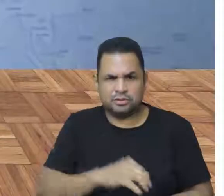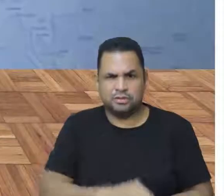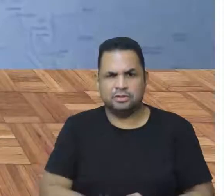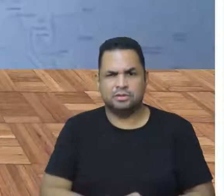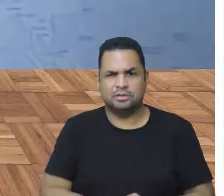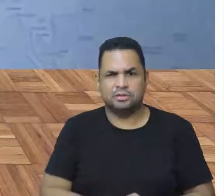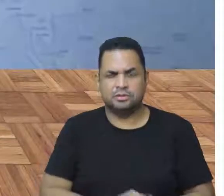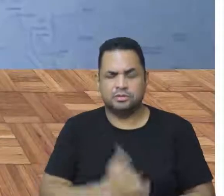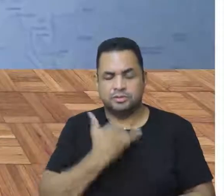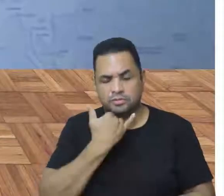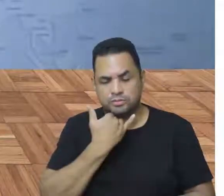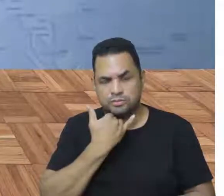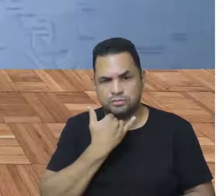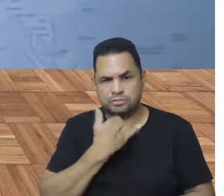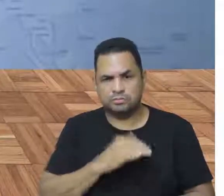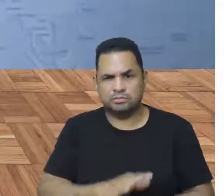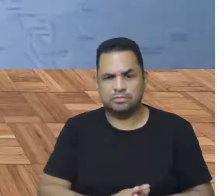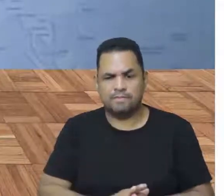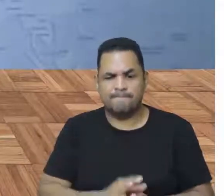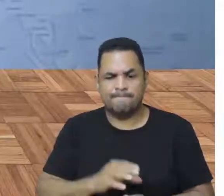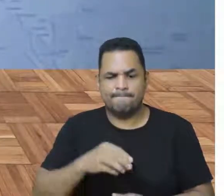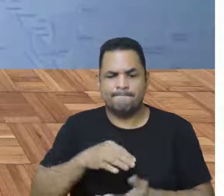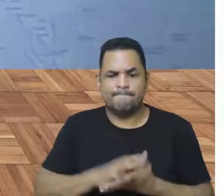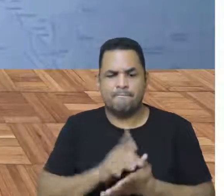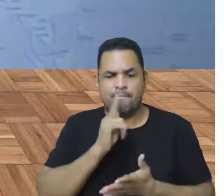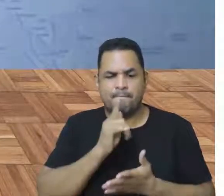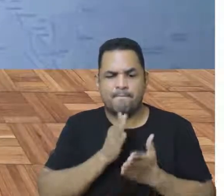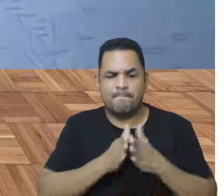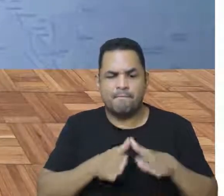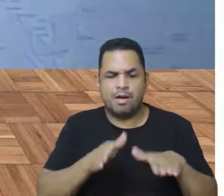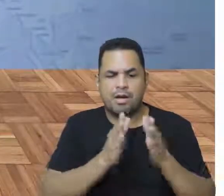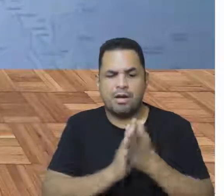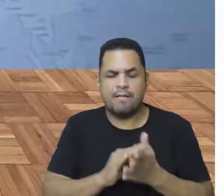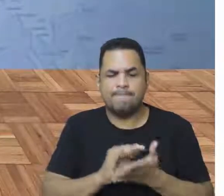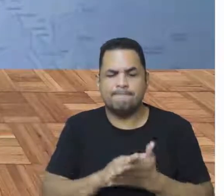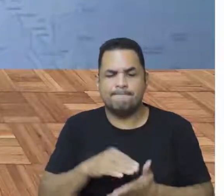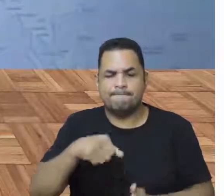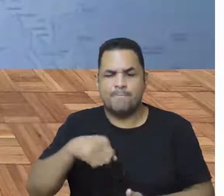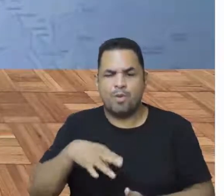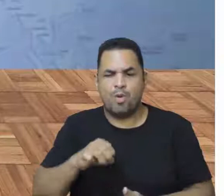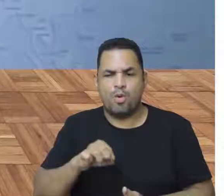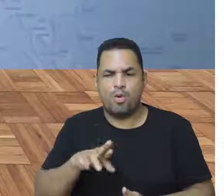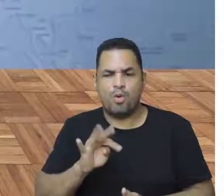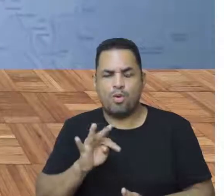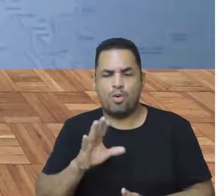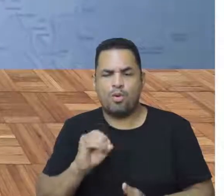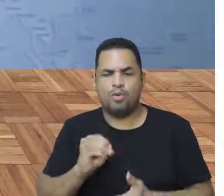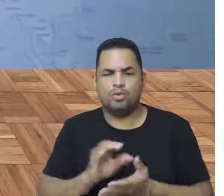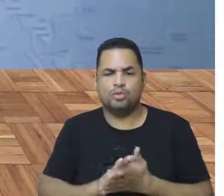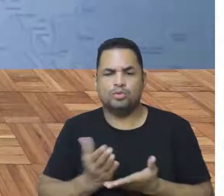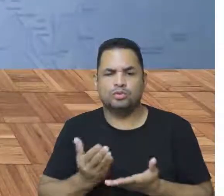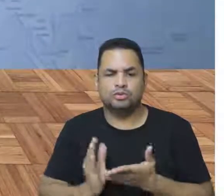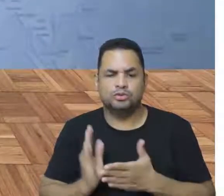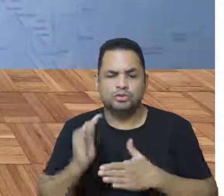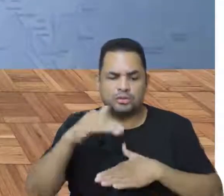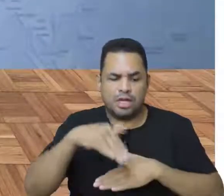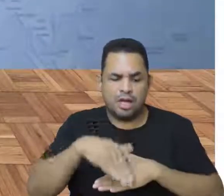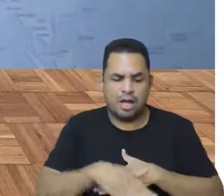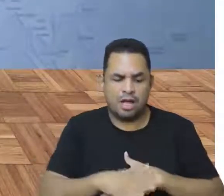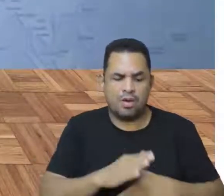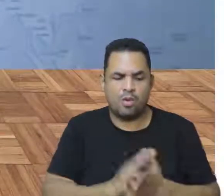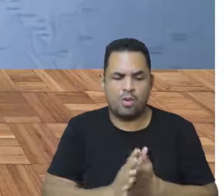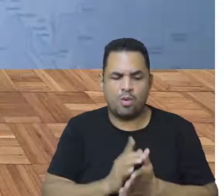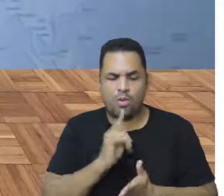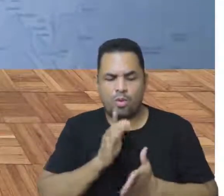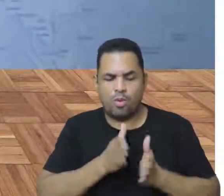tá? Desculpa. O Mar Morto. O Mar Morto é alimentado pelo Rio Jordão. Como a maior parte da água